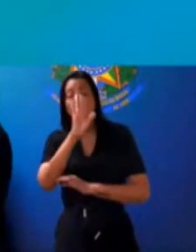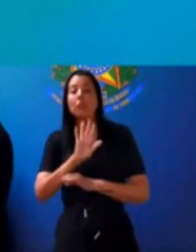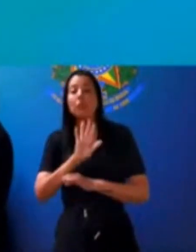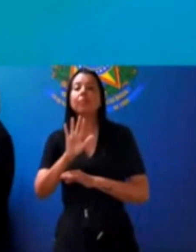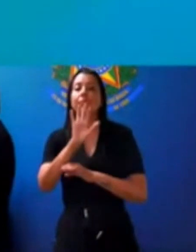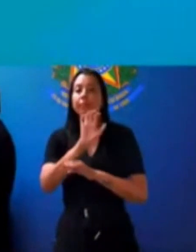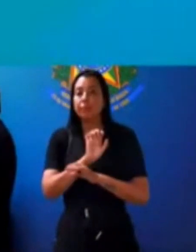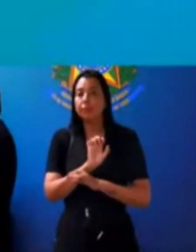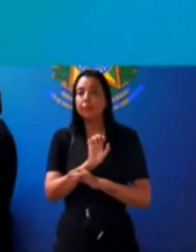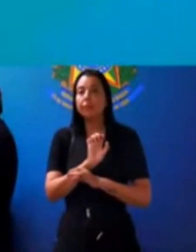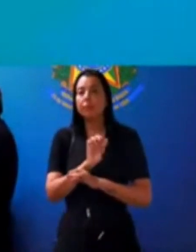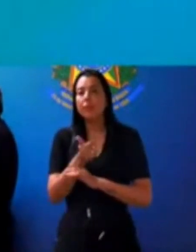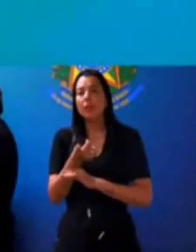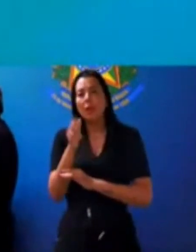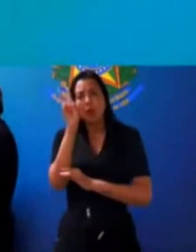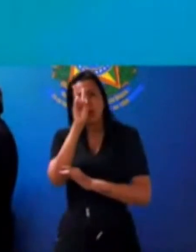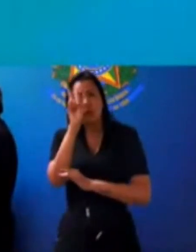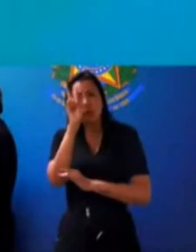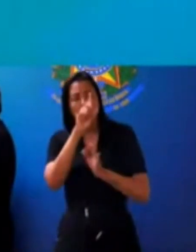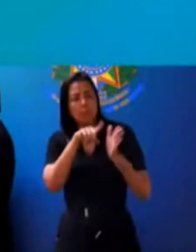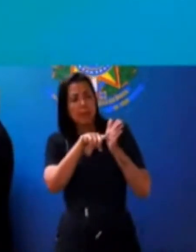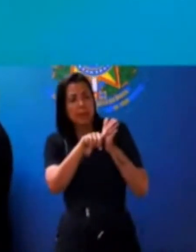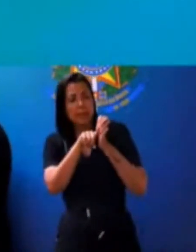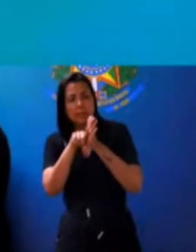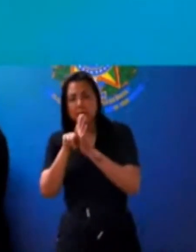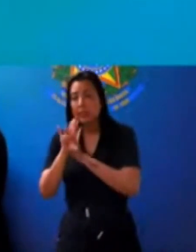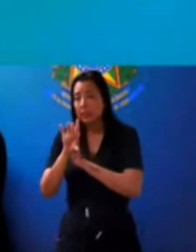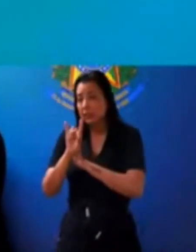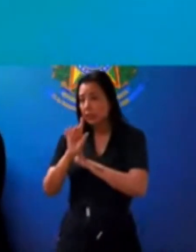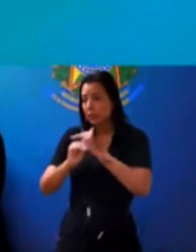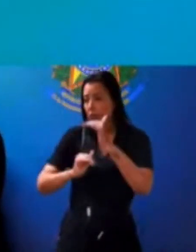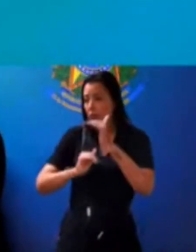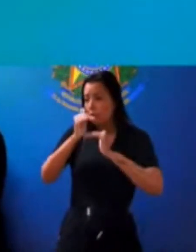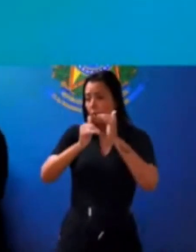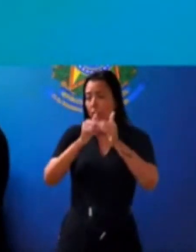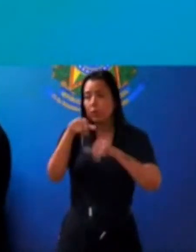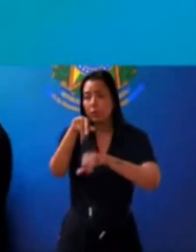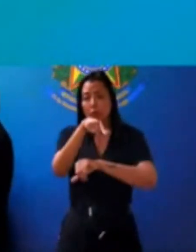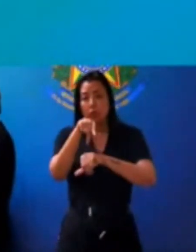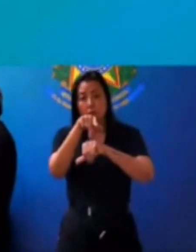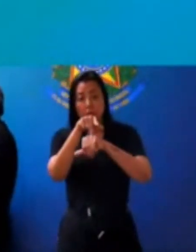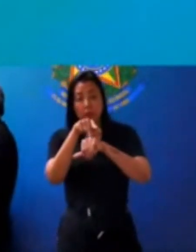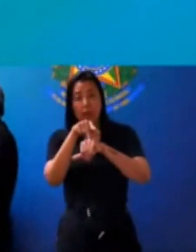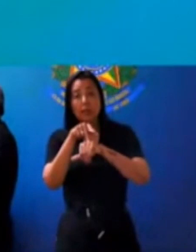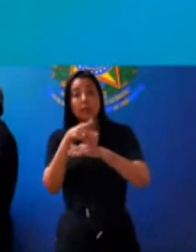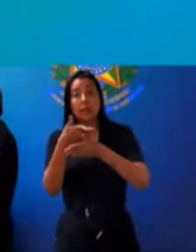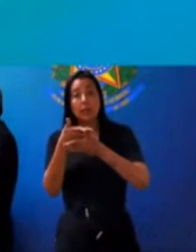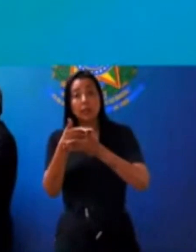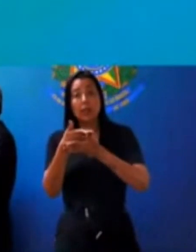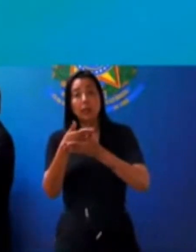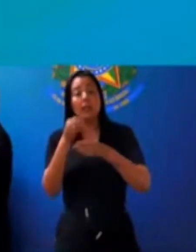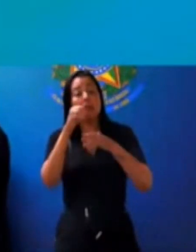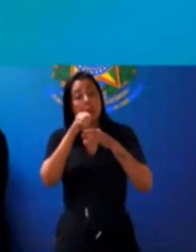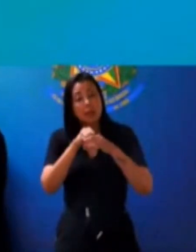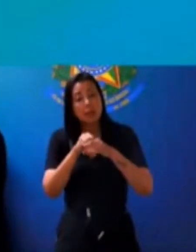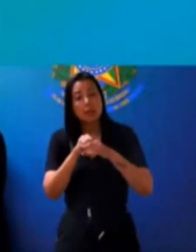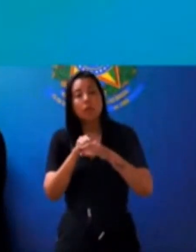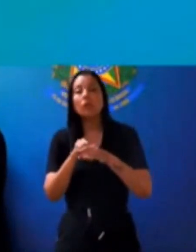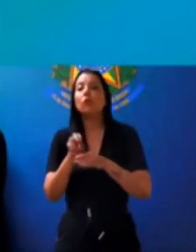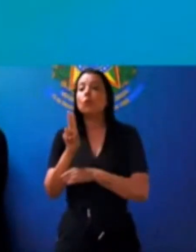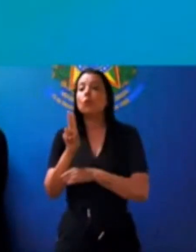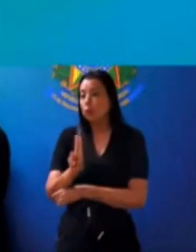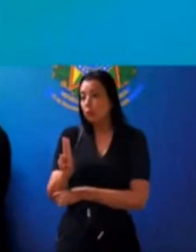Estado lembro que a maioria das pesquisas científicas desenvolvidas no país empreendida em universidades